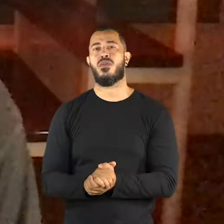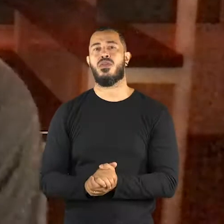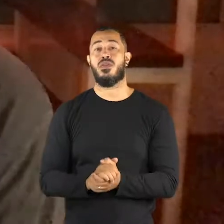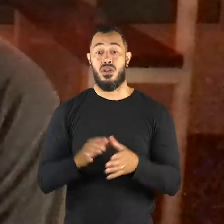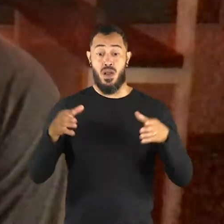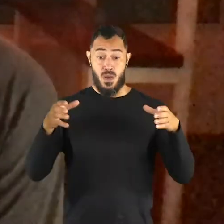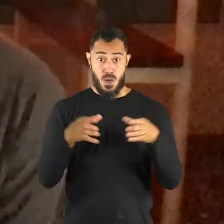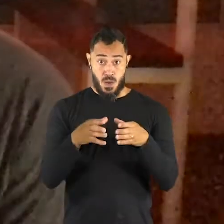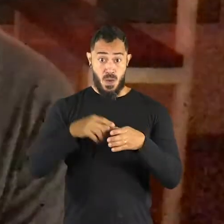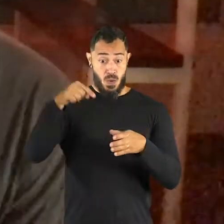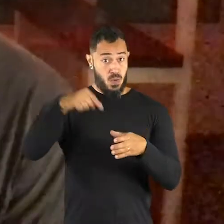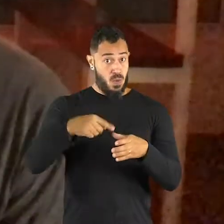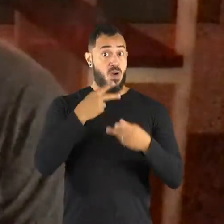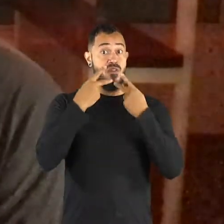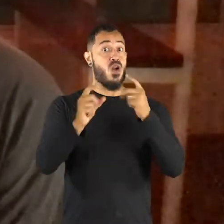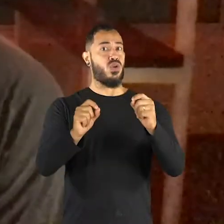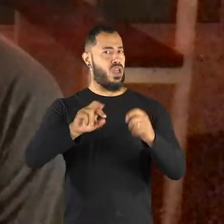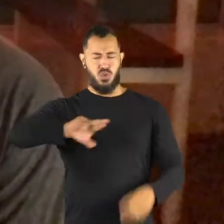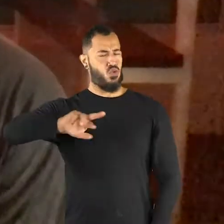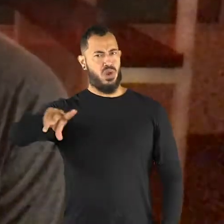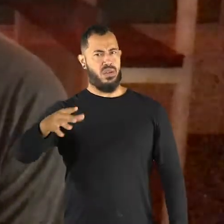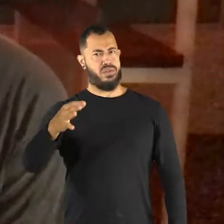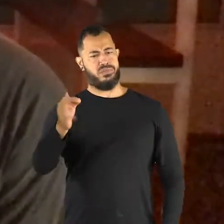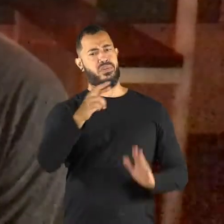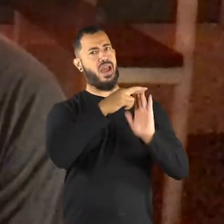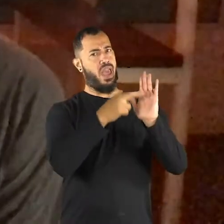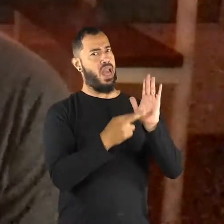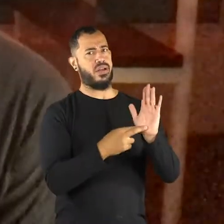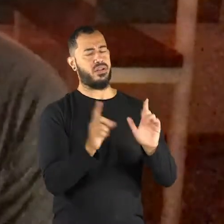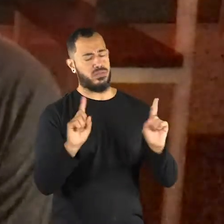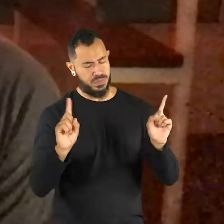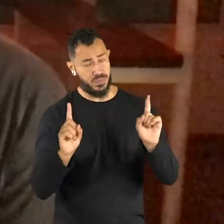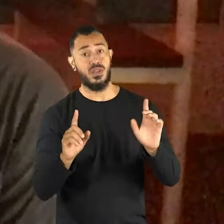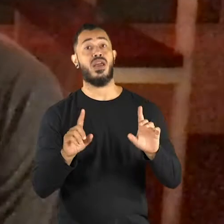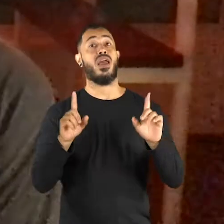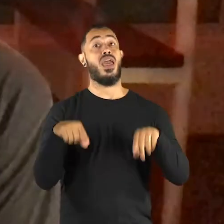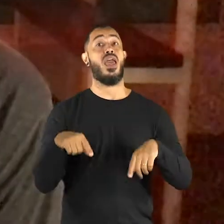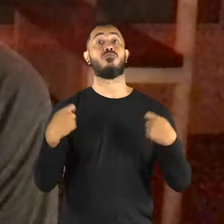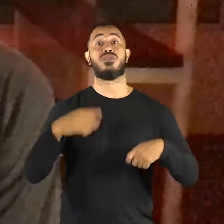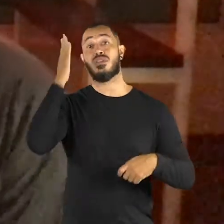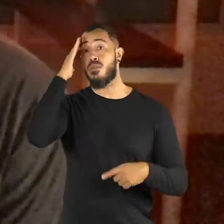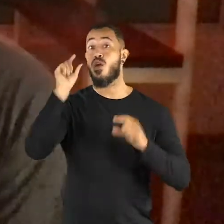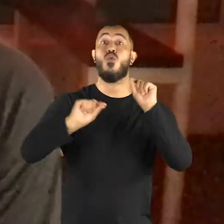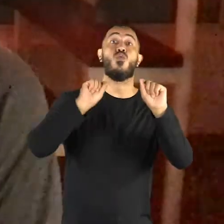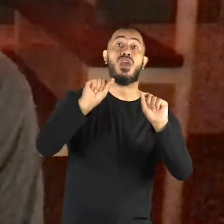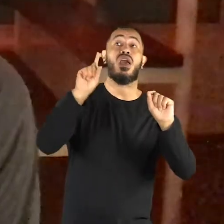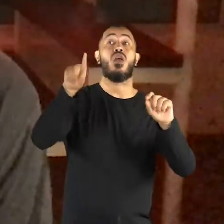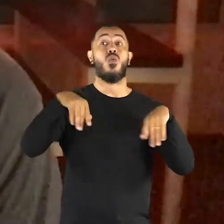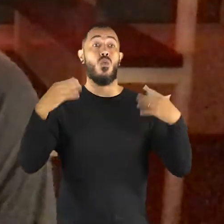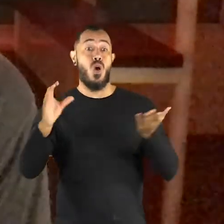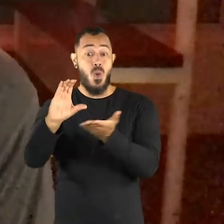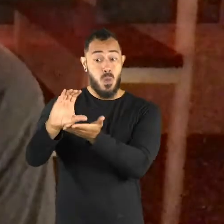eu estou sugerindo não é uma regra. Isso é uma possibilidade, que lógico vai variar com o orçamento, a forma que você vai fazer, o que seu